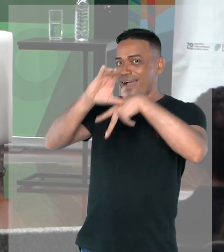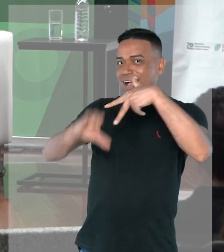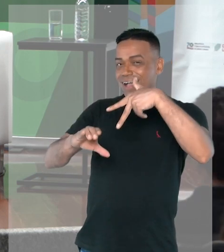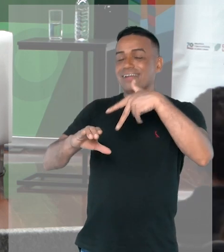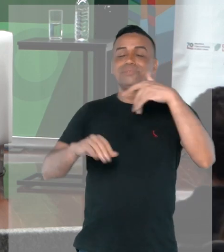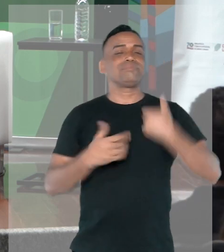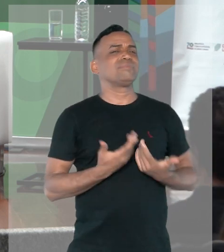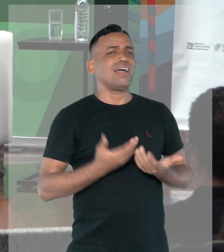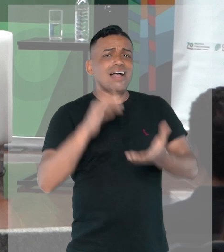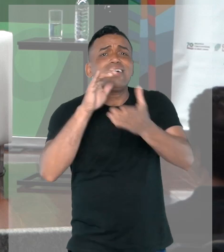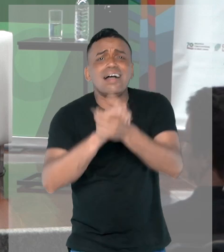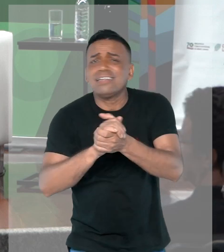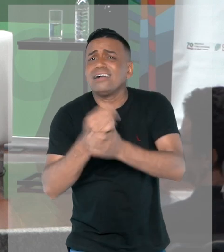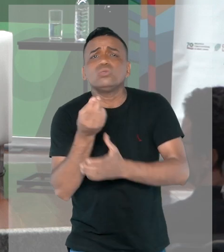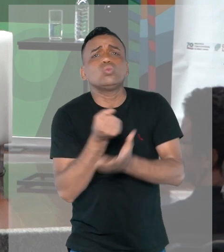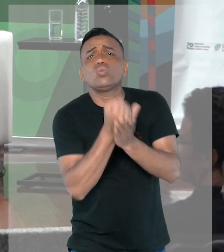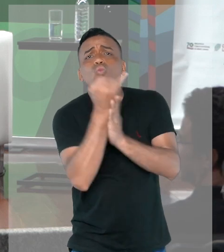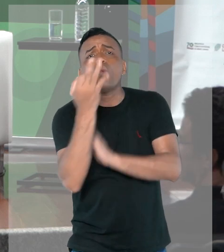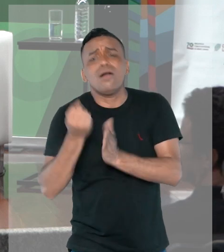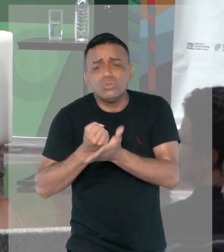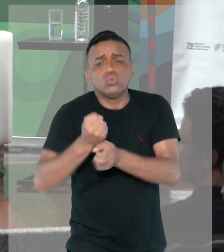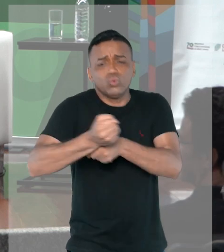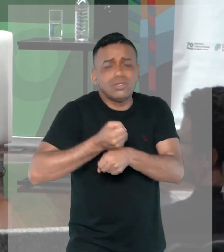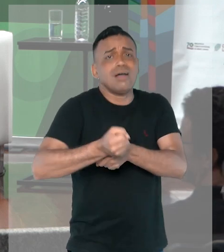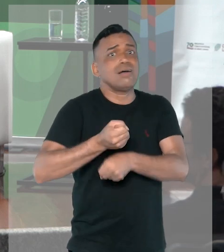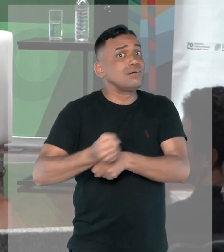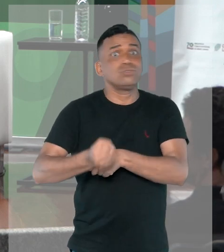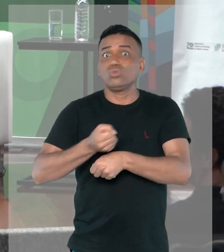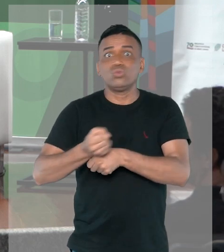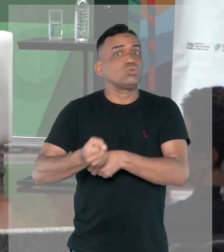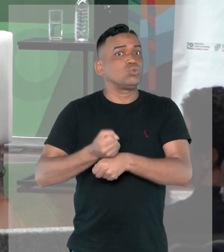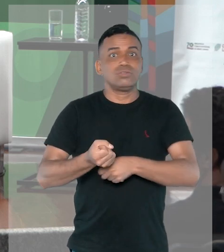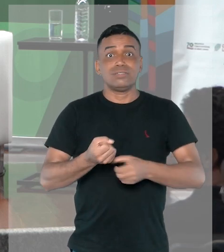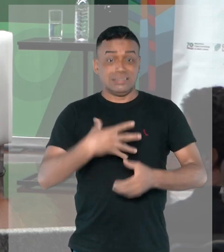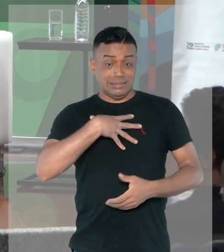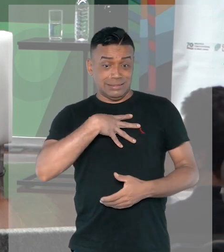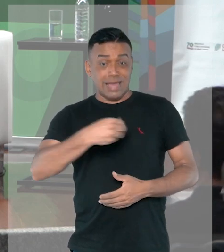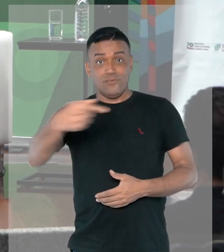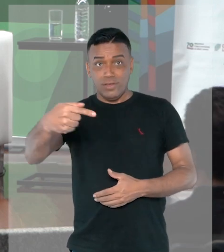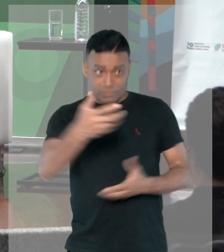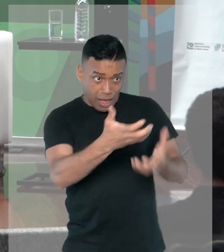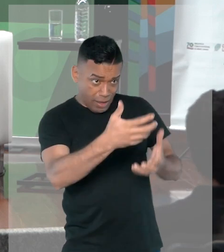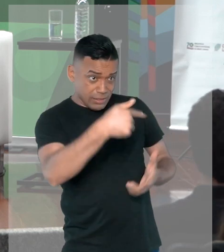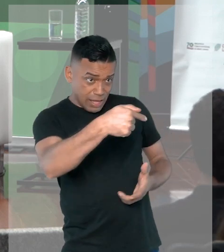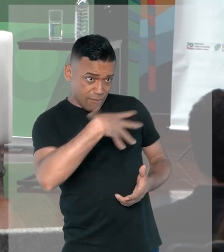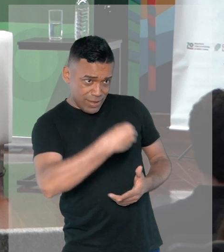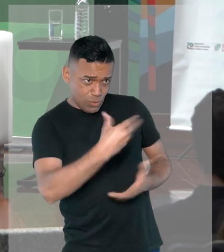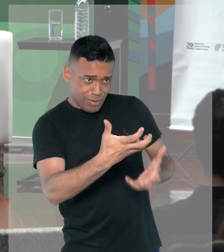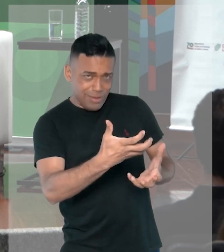Está casado há quantos anos? Muitos anos de casamento, um monte de filhos, 7 filhos. Você quer 7?